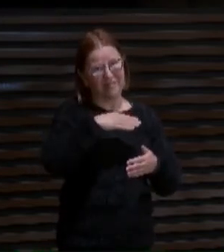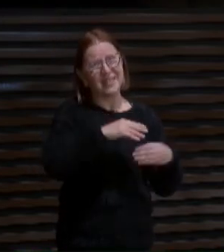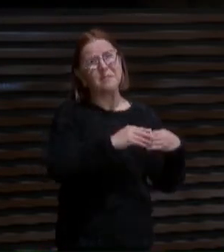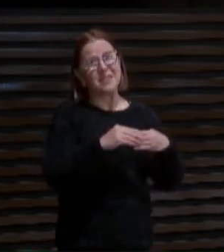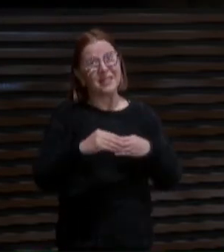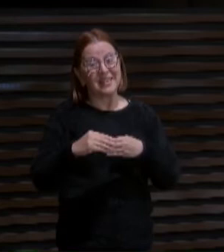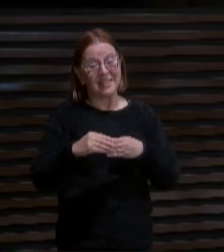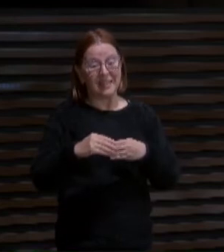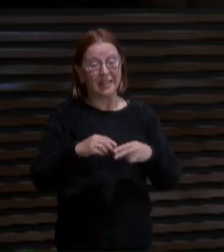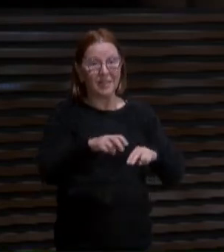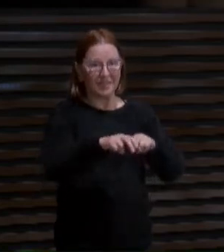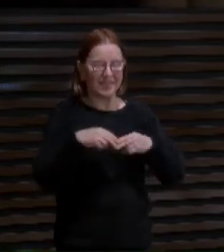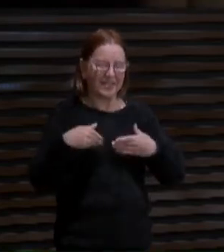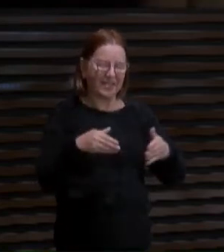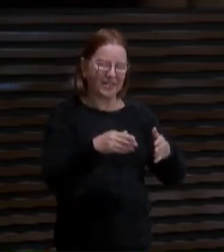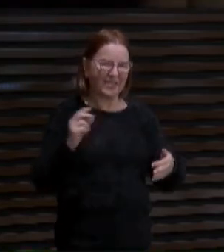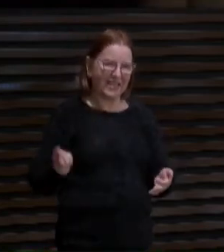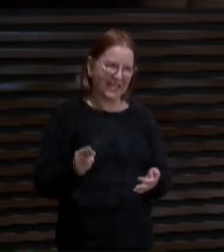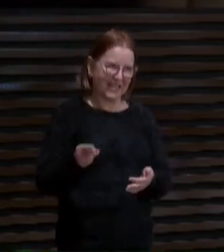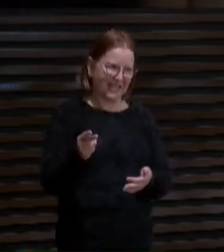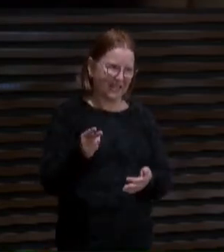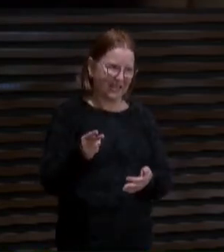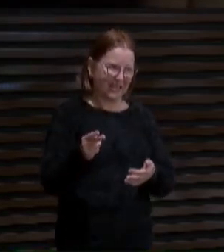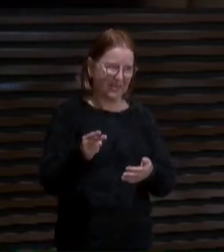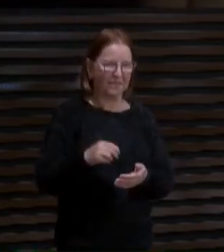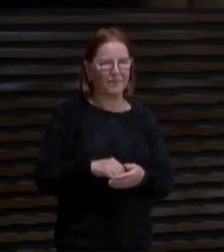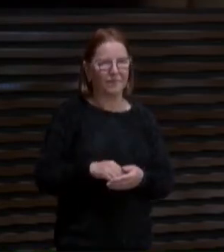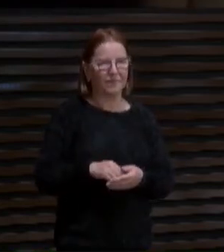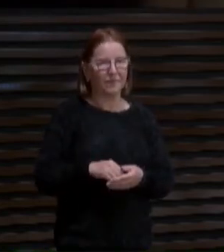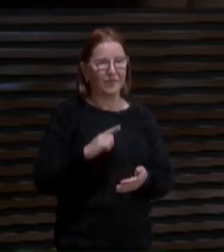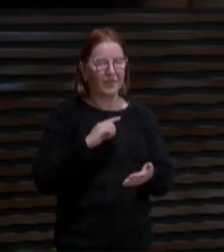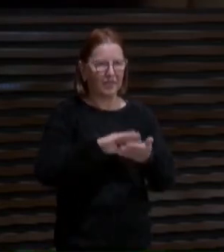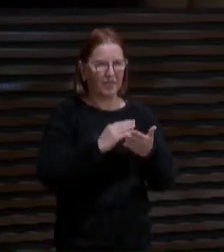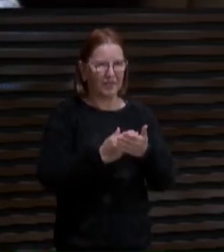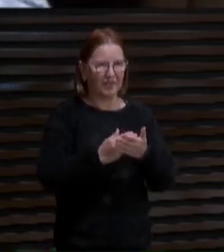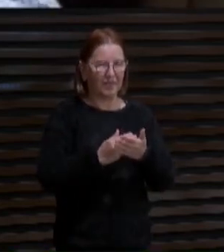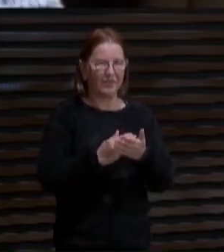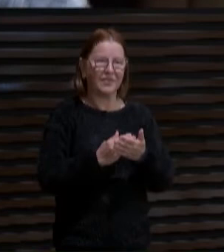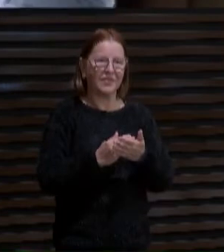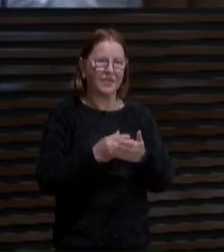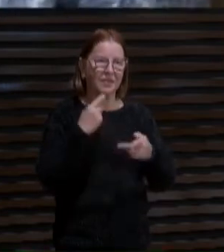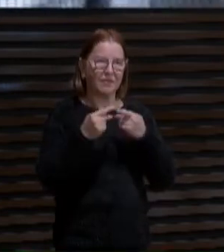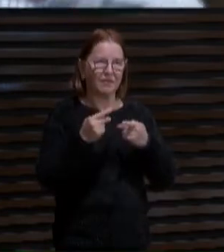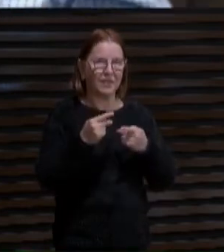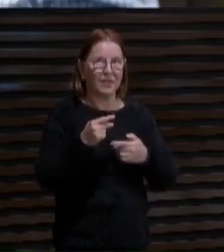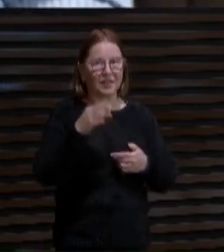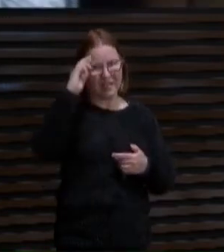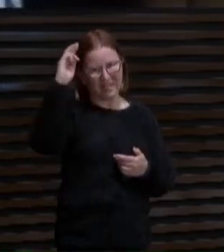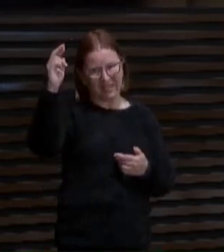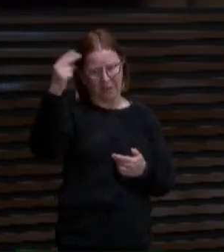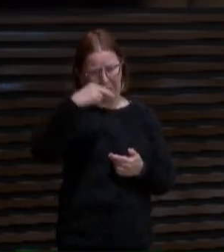eterno a versão a mensagem ele diz assim investiga minha vida Ontem nós tivemos